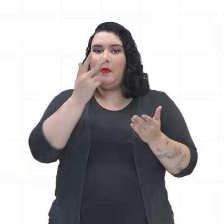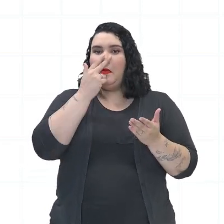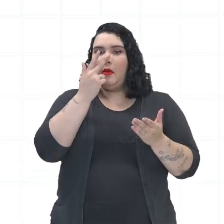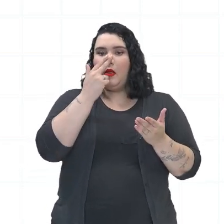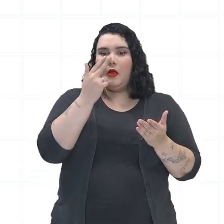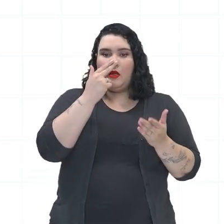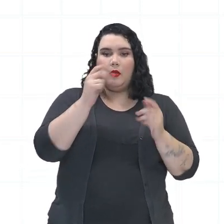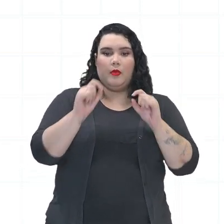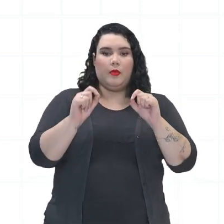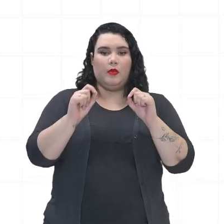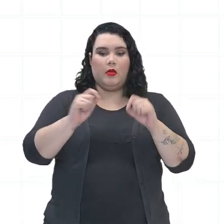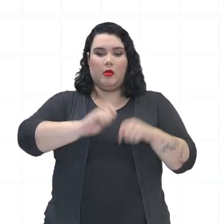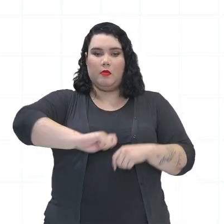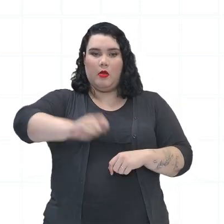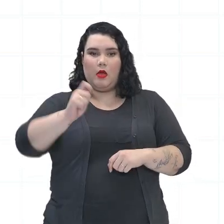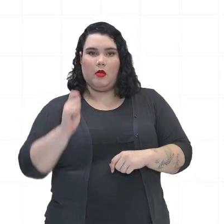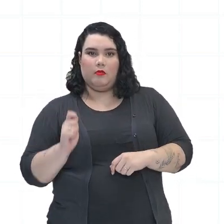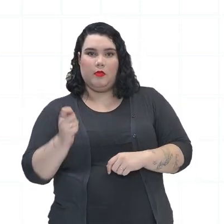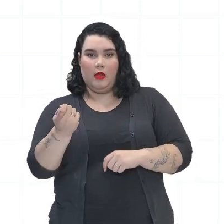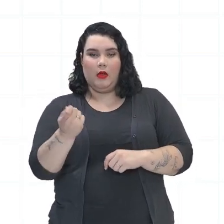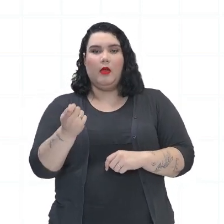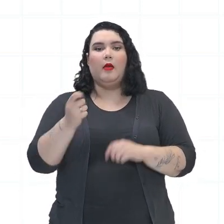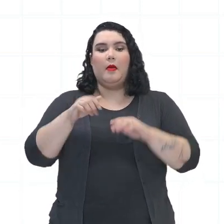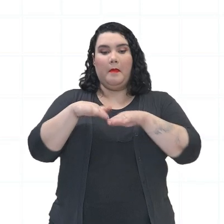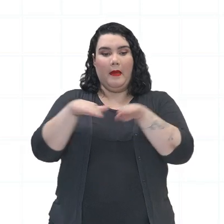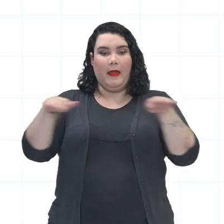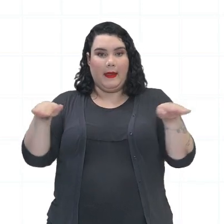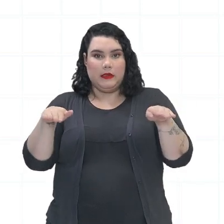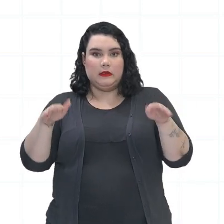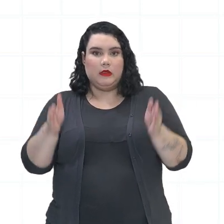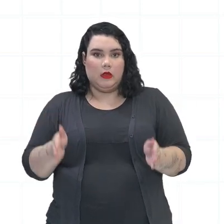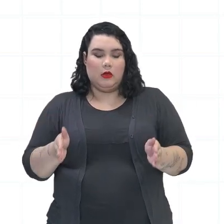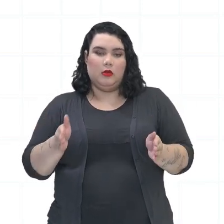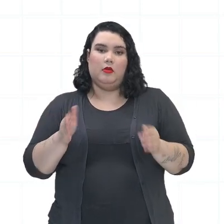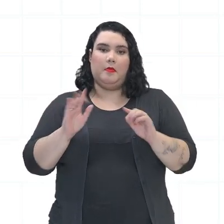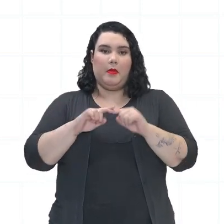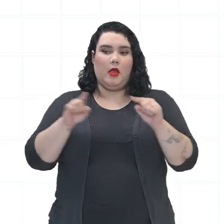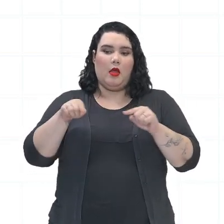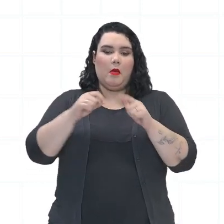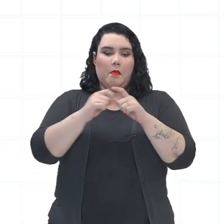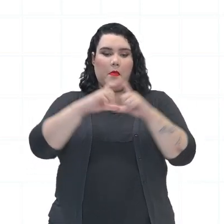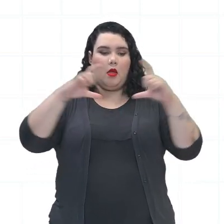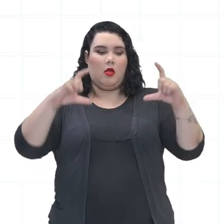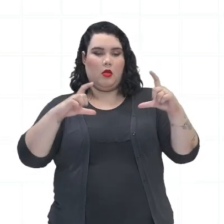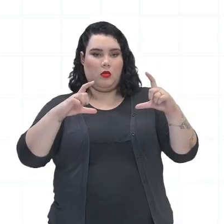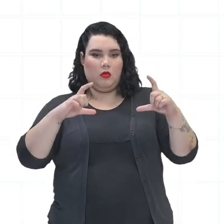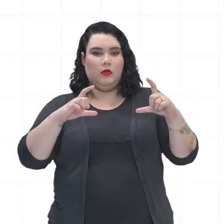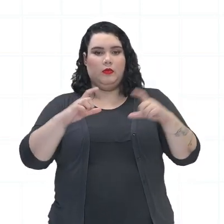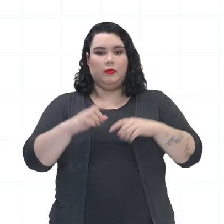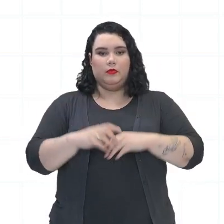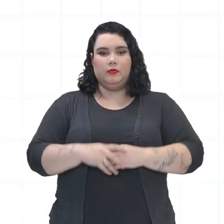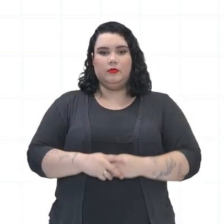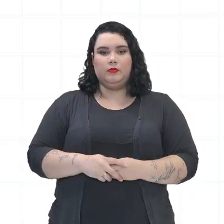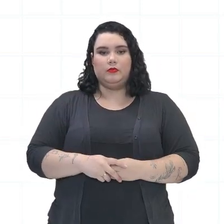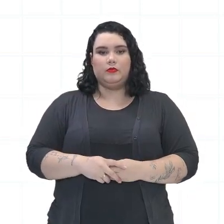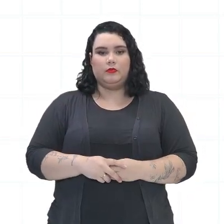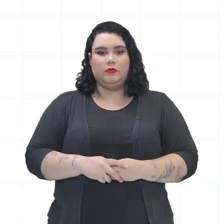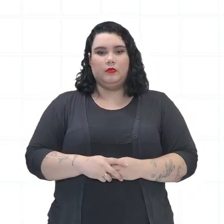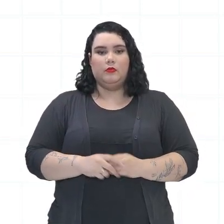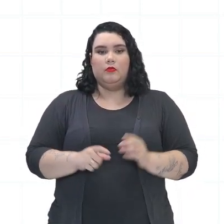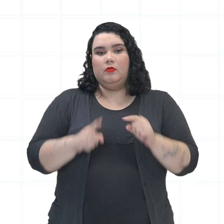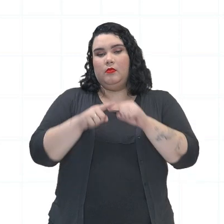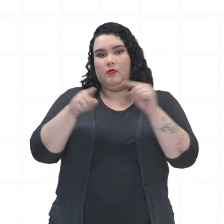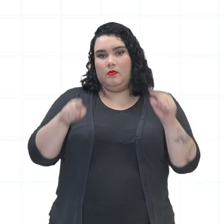a raquete de tênis de mesa, né? Só que do tamanho maior, né? De um tamanho de uma raquete de tênis. Mas ela não